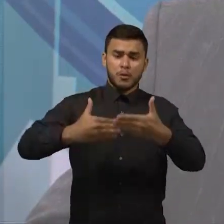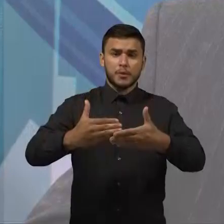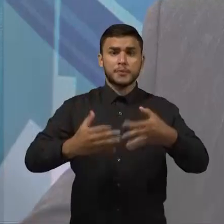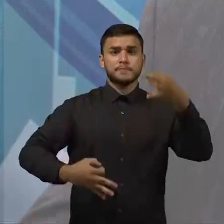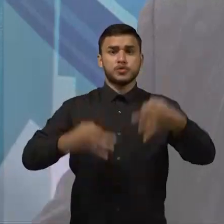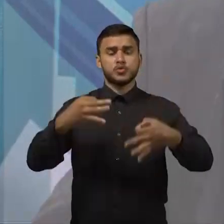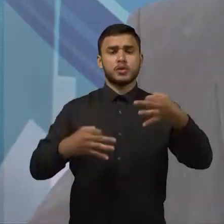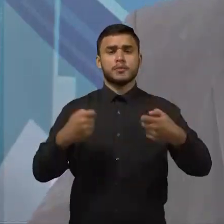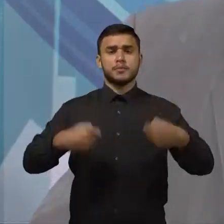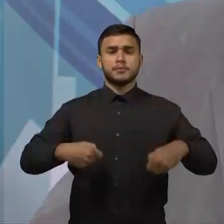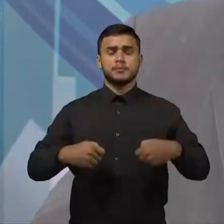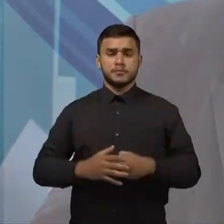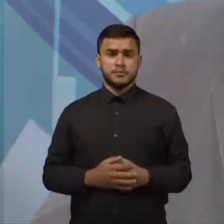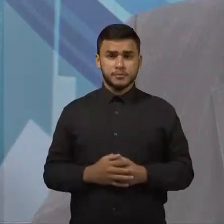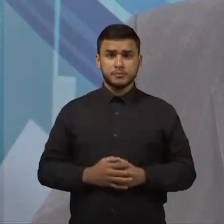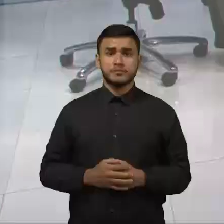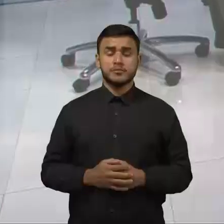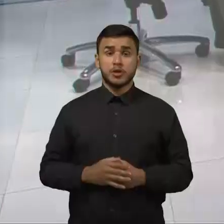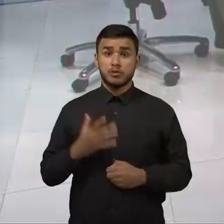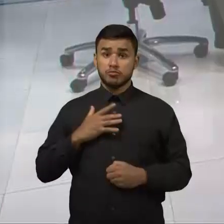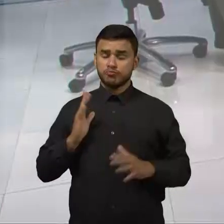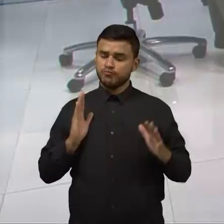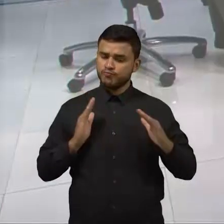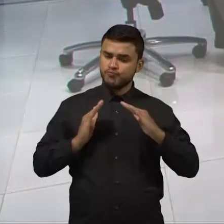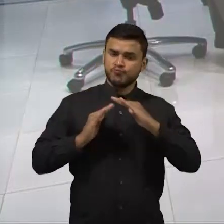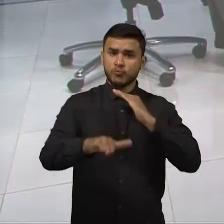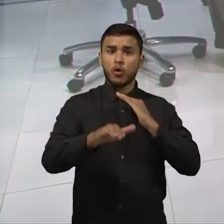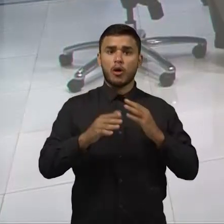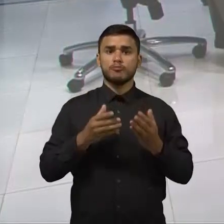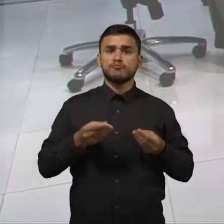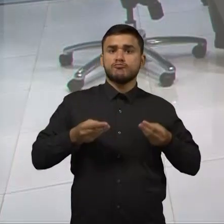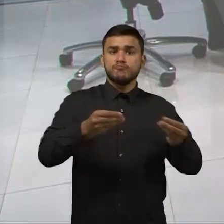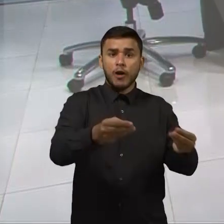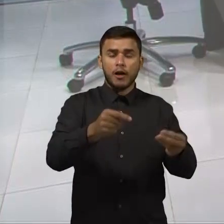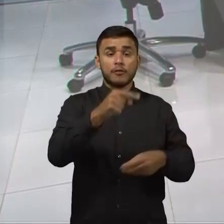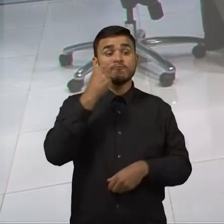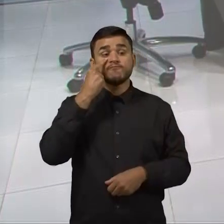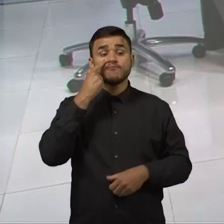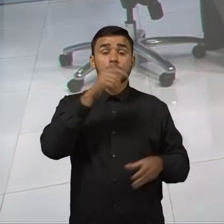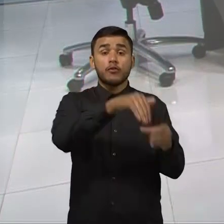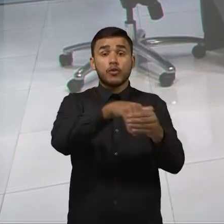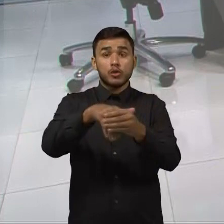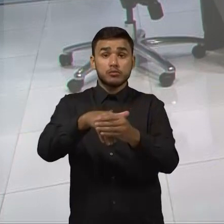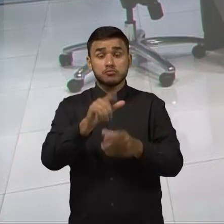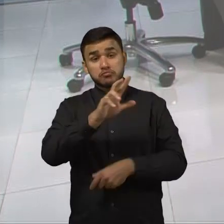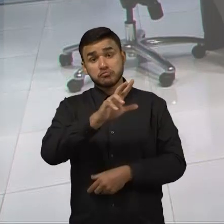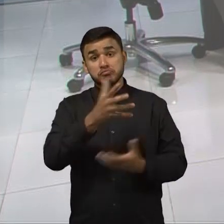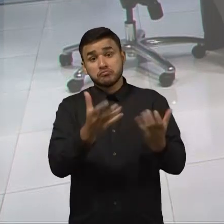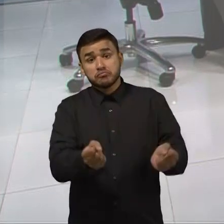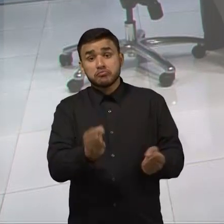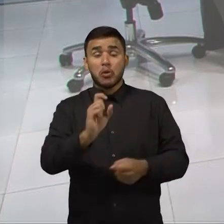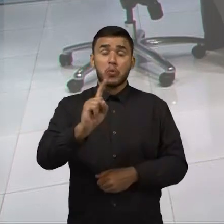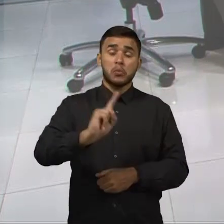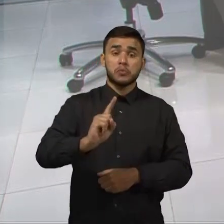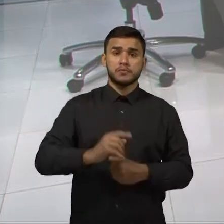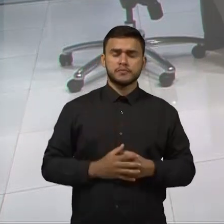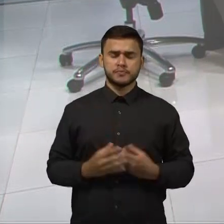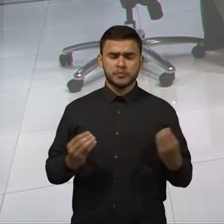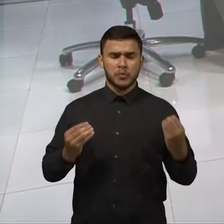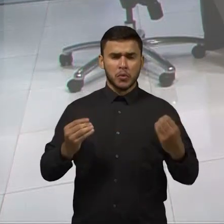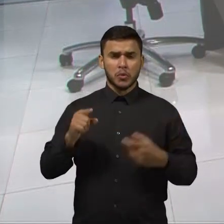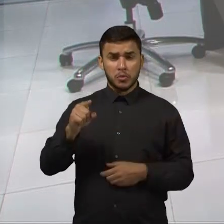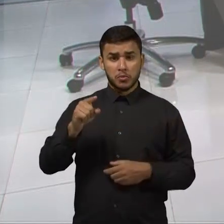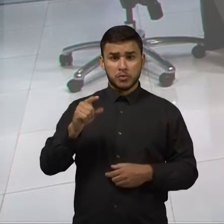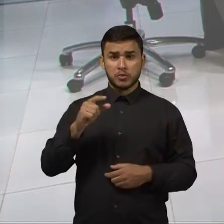julgado. Então, isso foi o que aconteceu. O tribunal, o que surpreende, como é que o relator, o ministro Fachin,